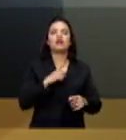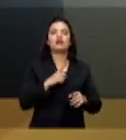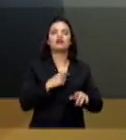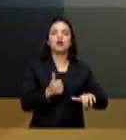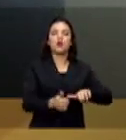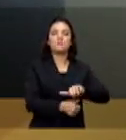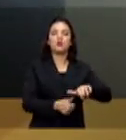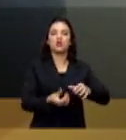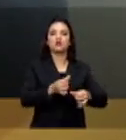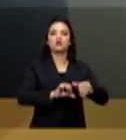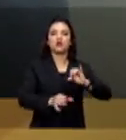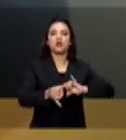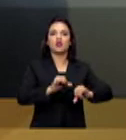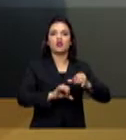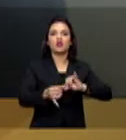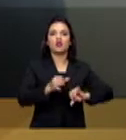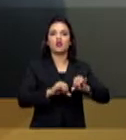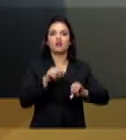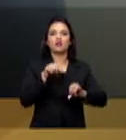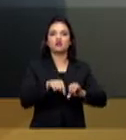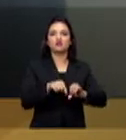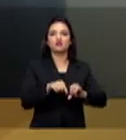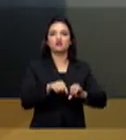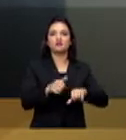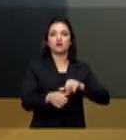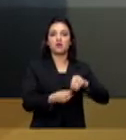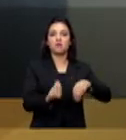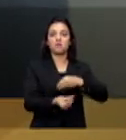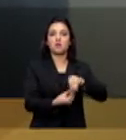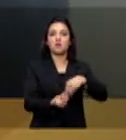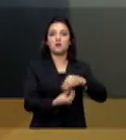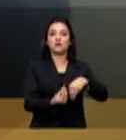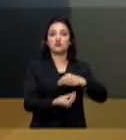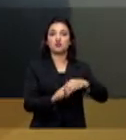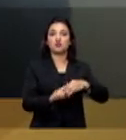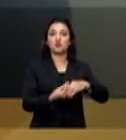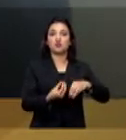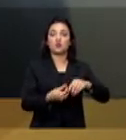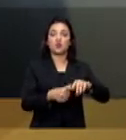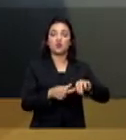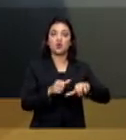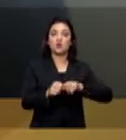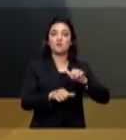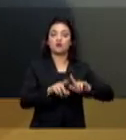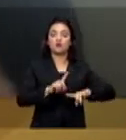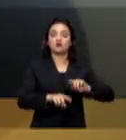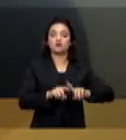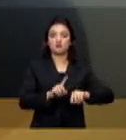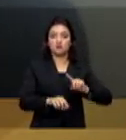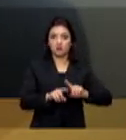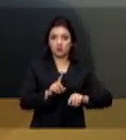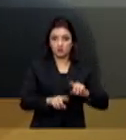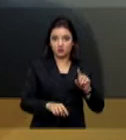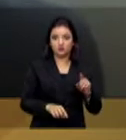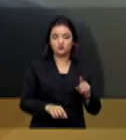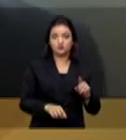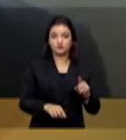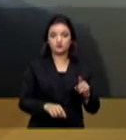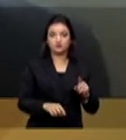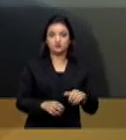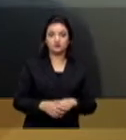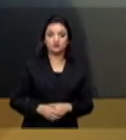substância do objeto material em si, uma alteração do produto em si, da substância do